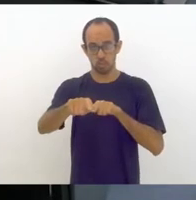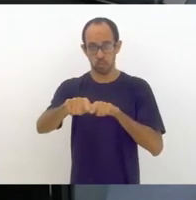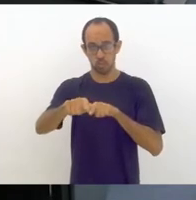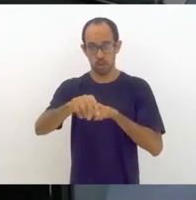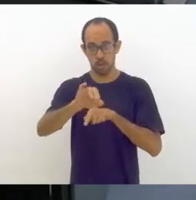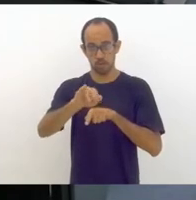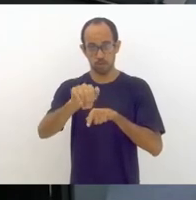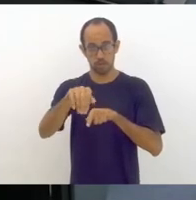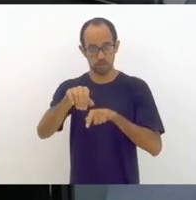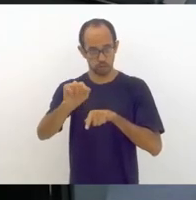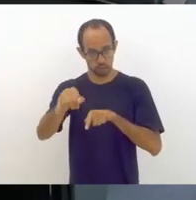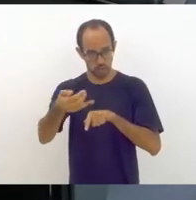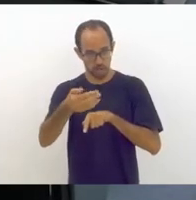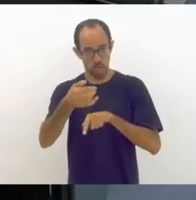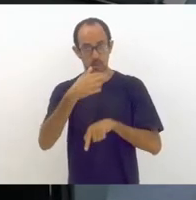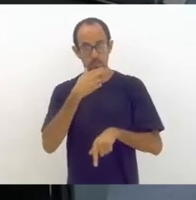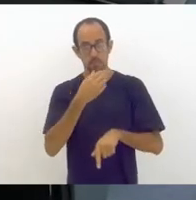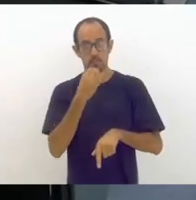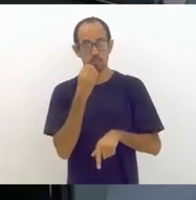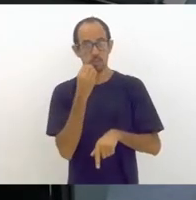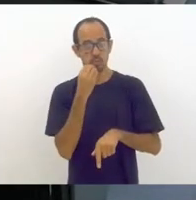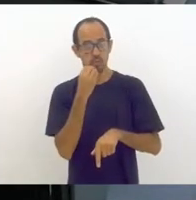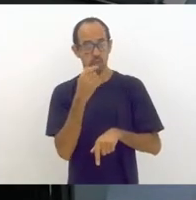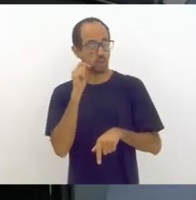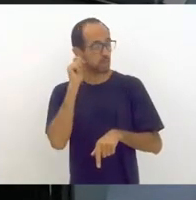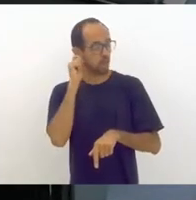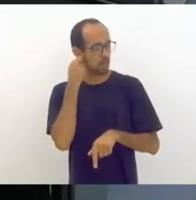os filiados dela e começar a dar uma puxadinha de orelha neles,